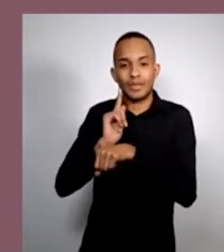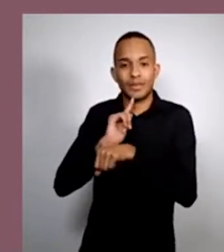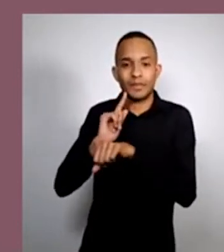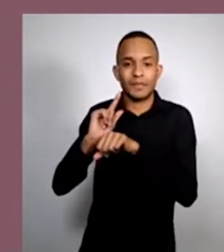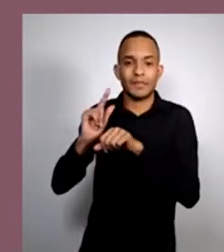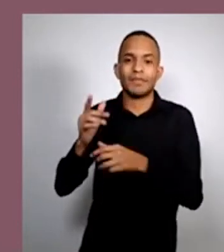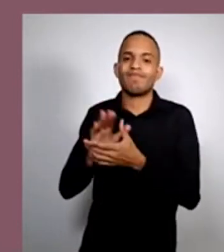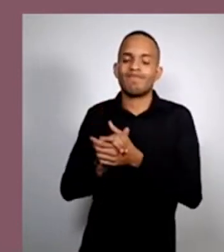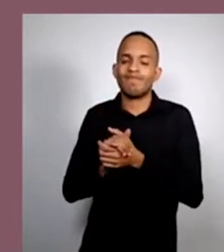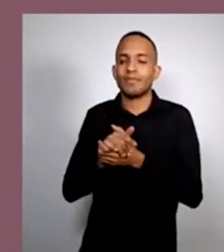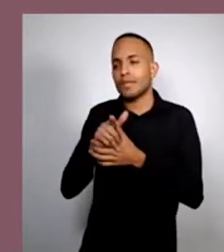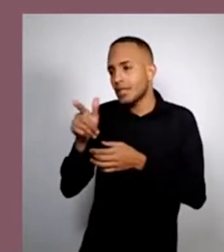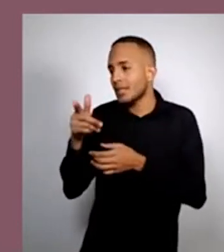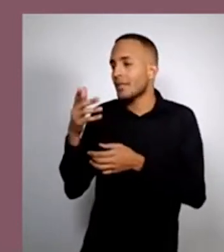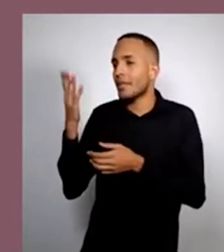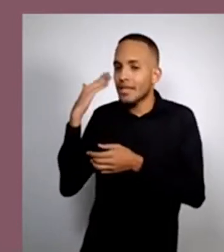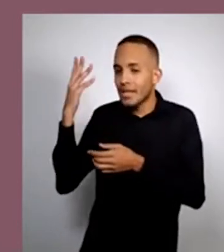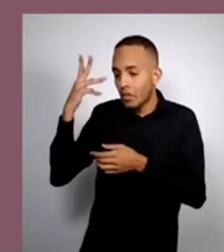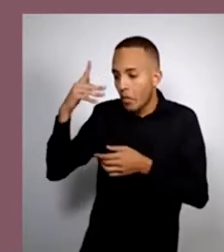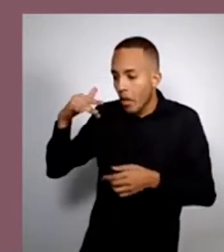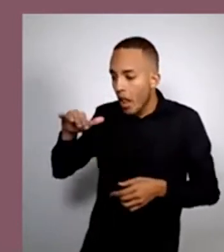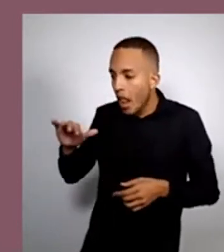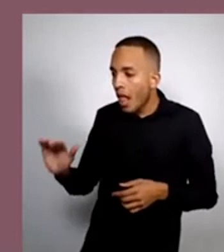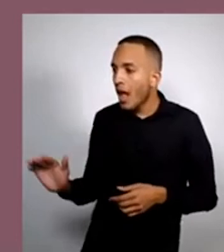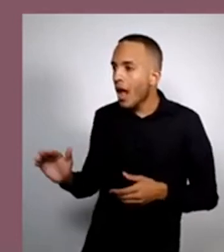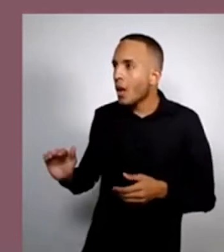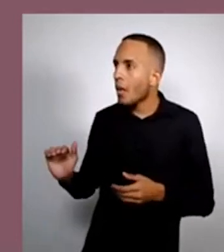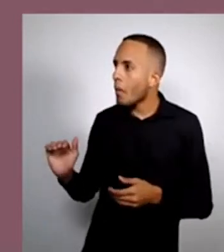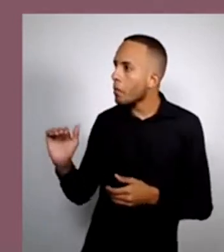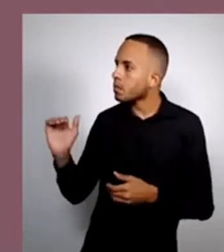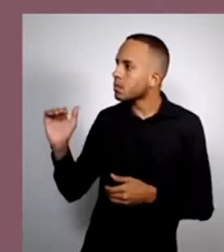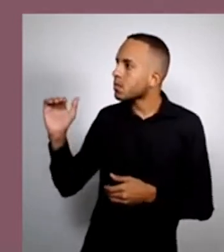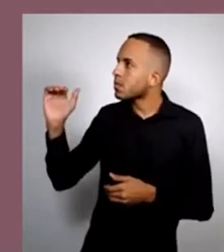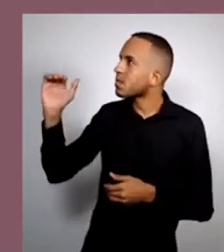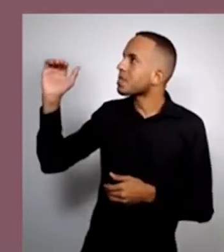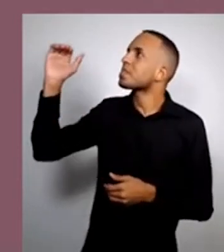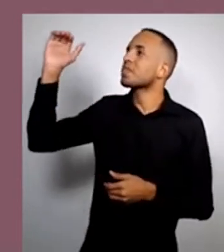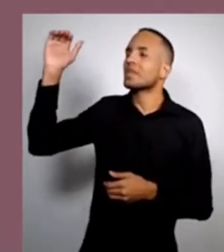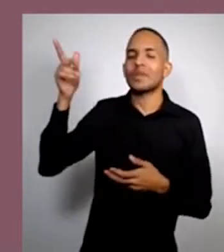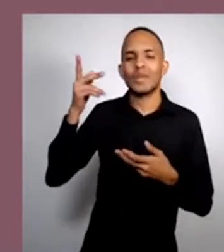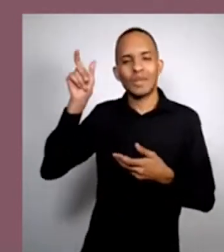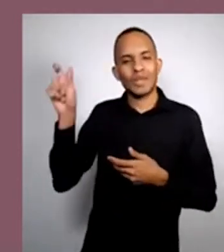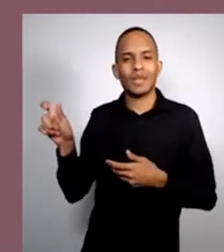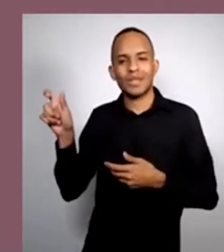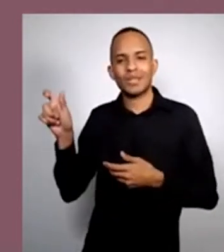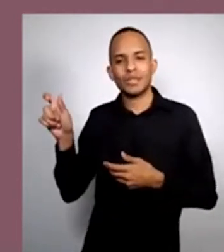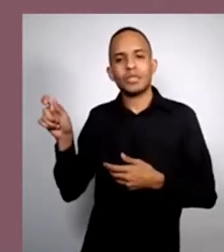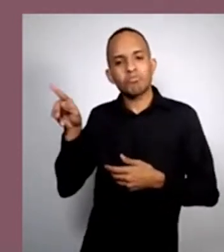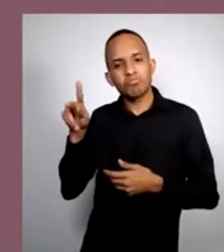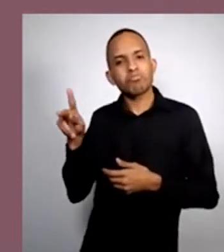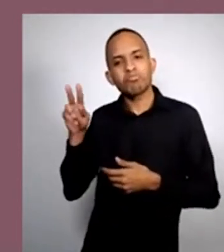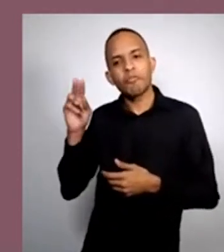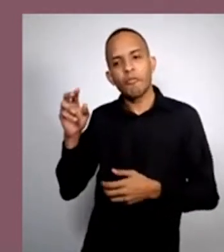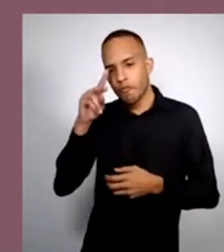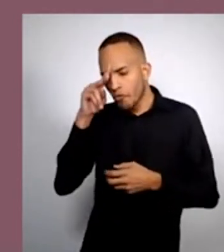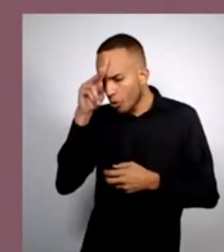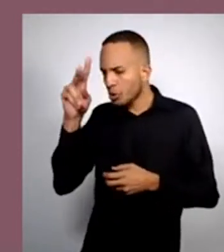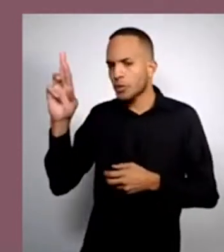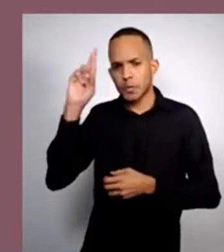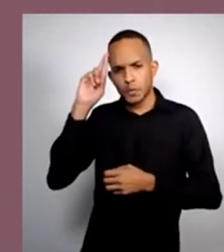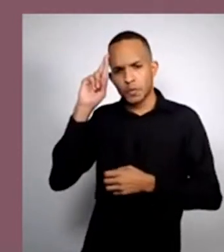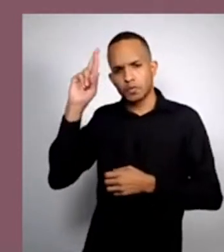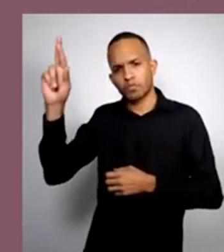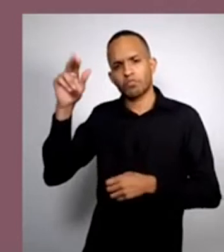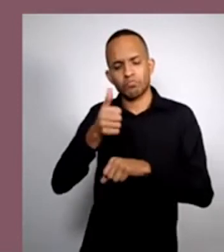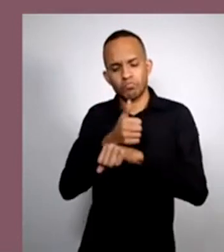o menino crescendo, né? E hoje uma forte liderança